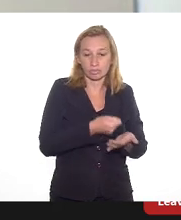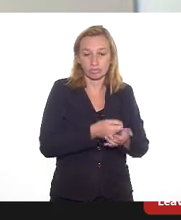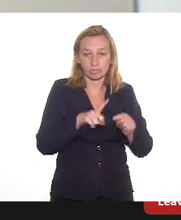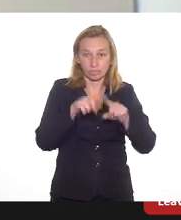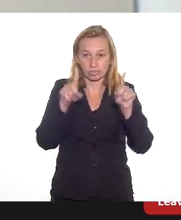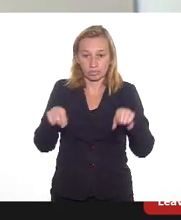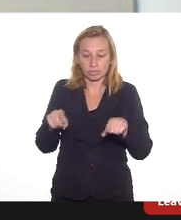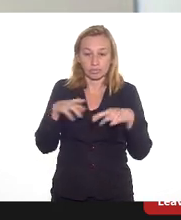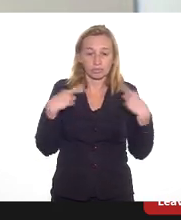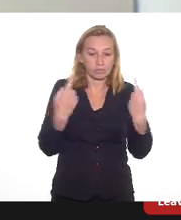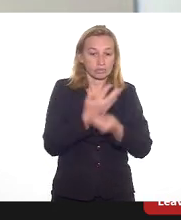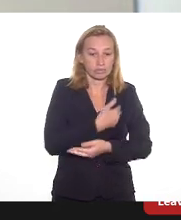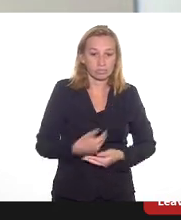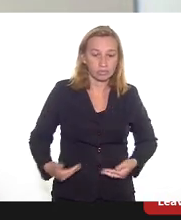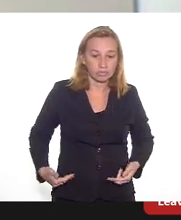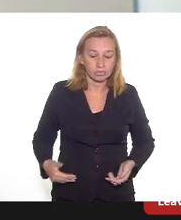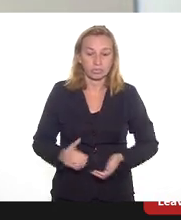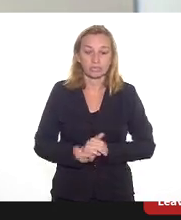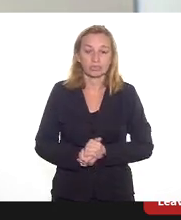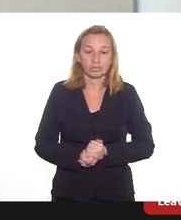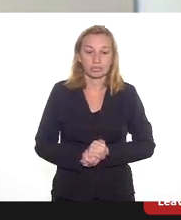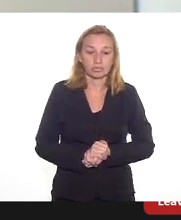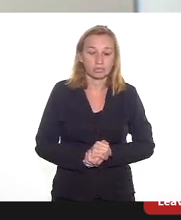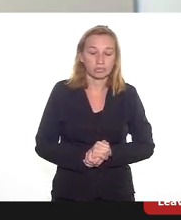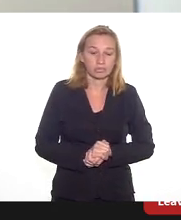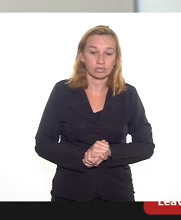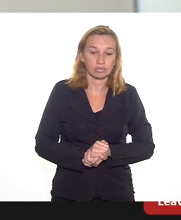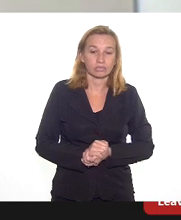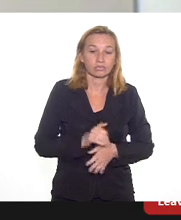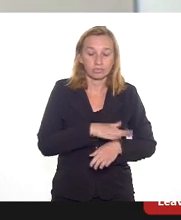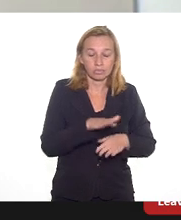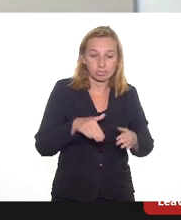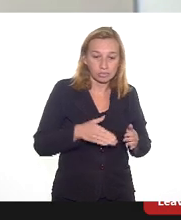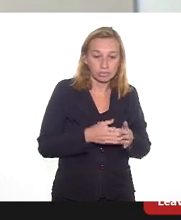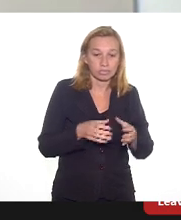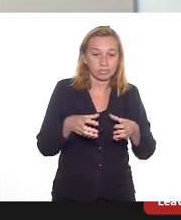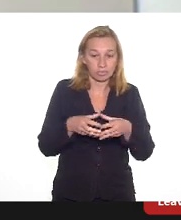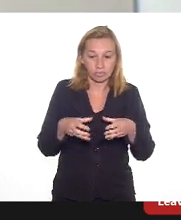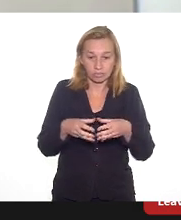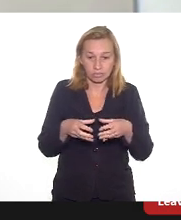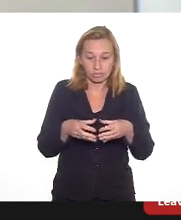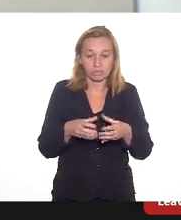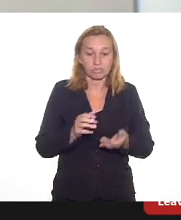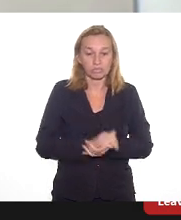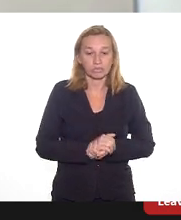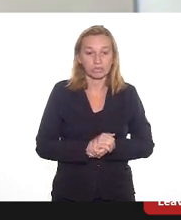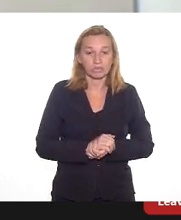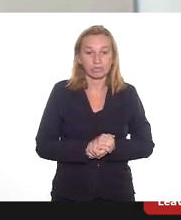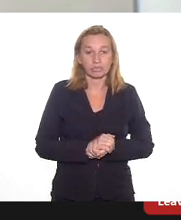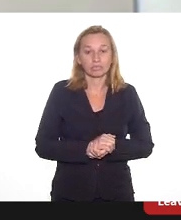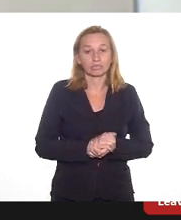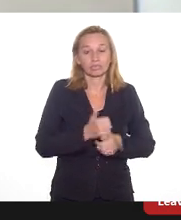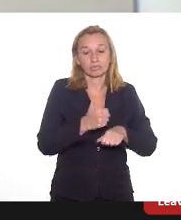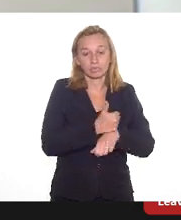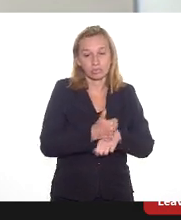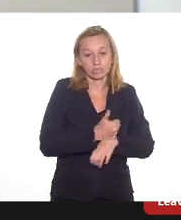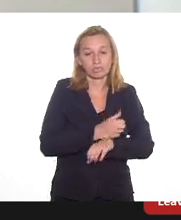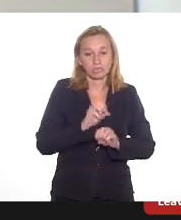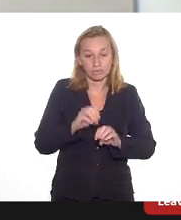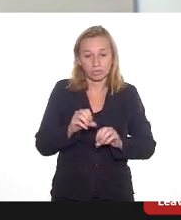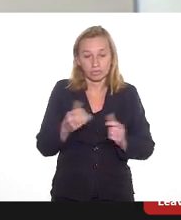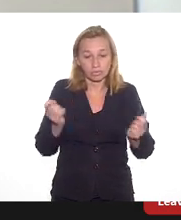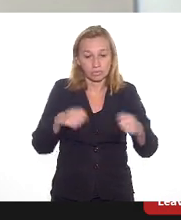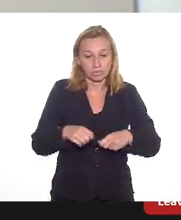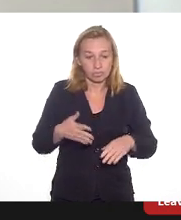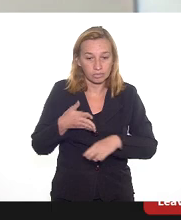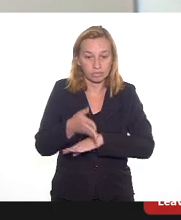marcada uma audiência pública sobre recomposição de perdas para todas as categorias. O momento a ser feito é esse, né, de possibilidade de